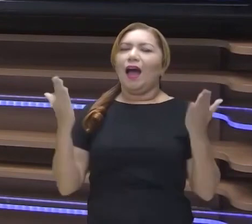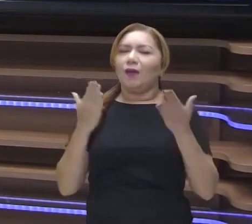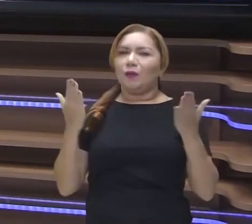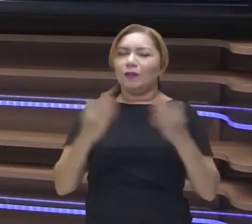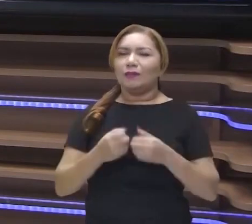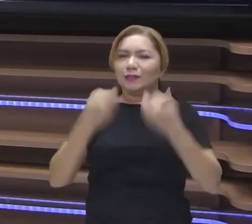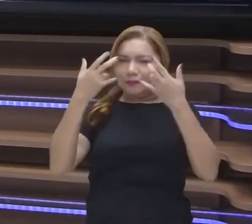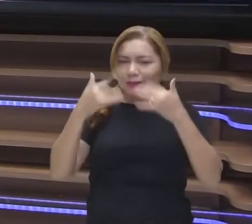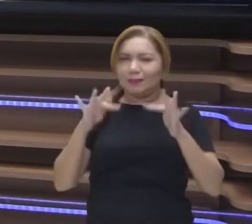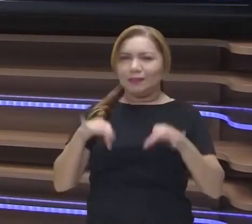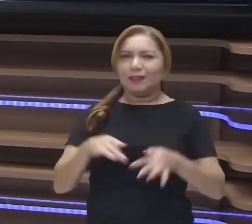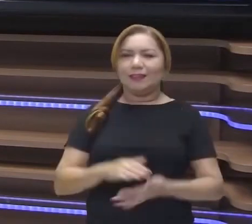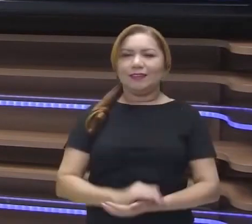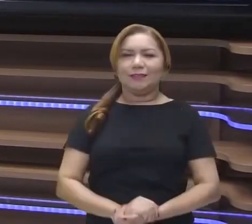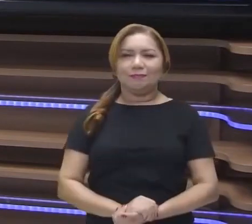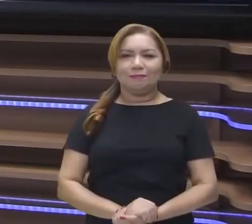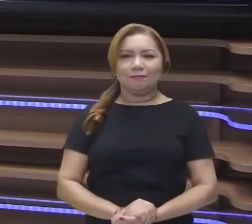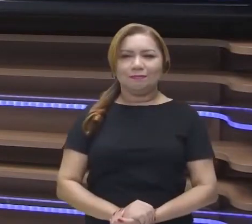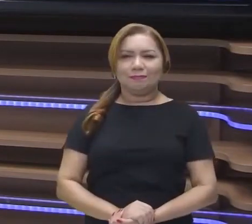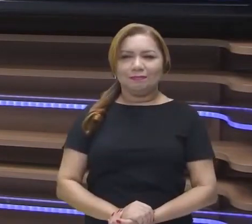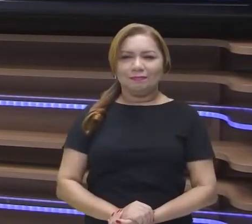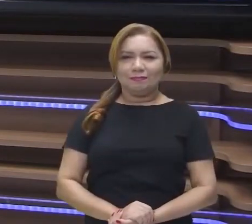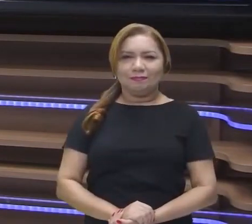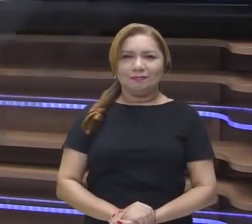nossas considerações finais.